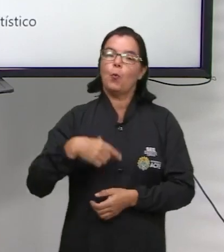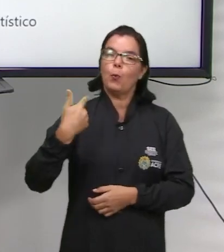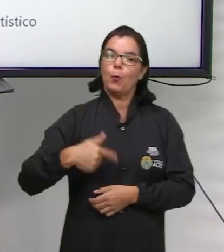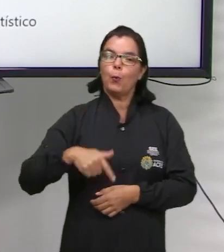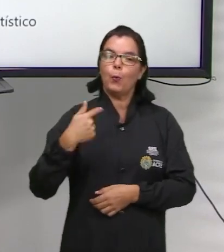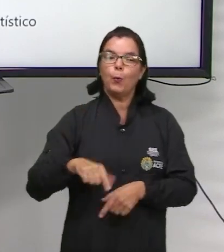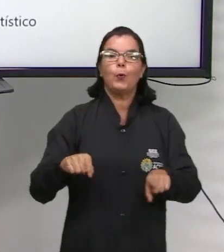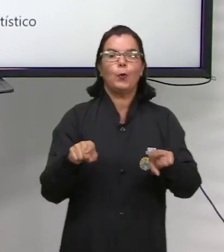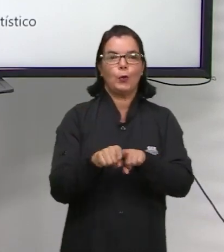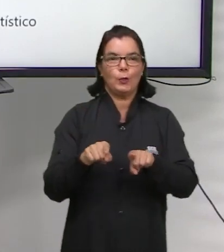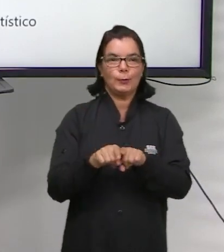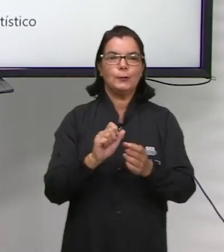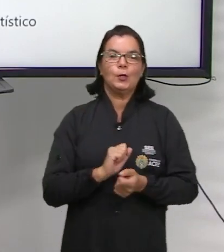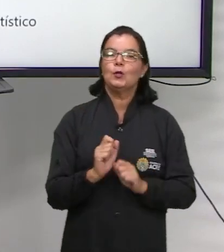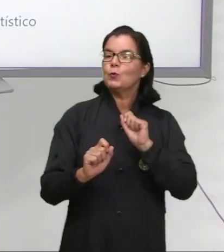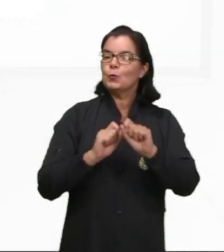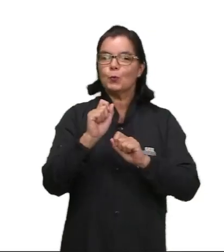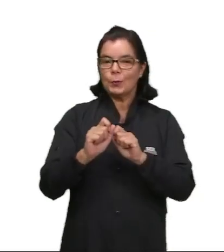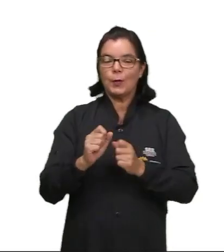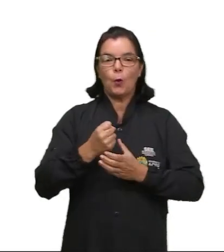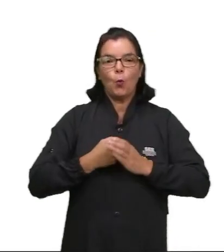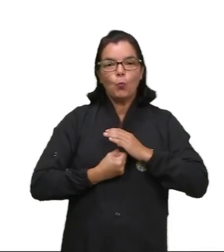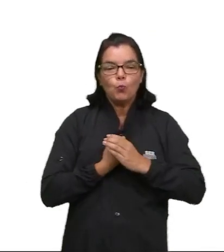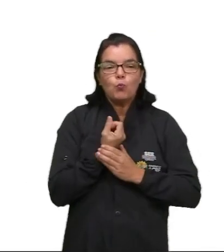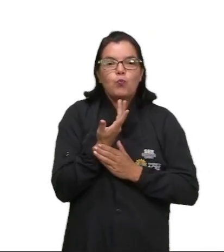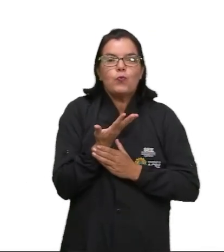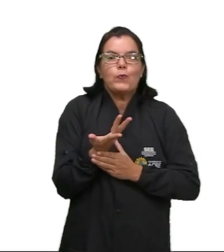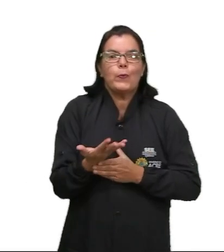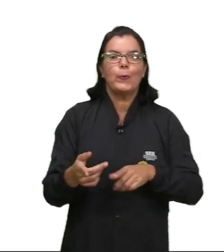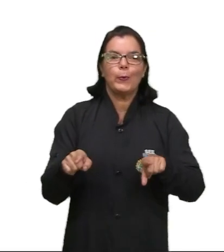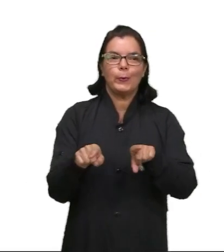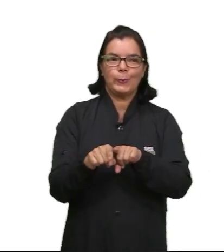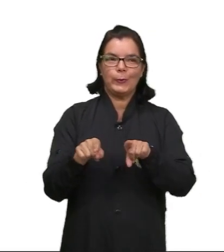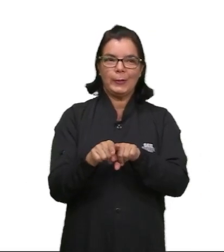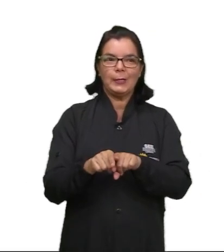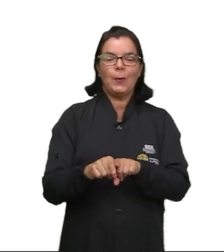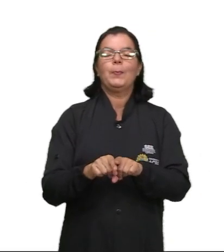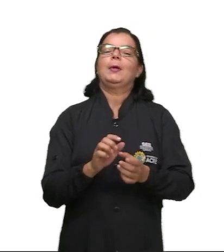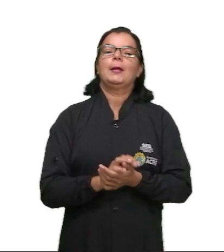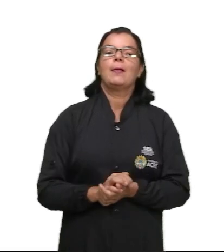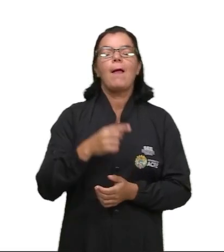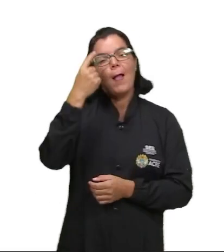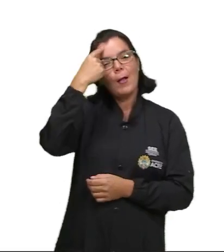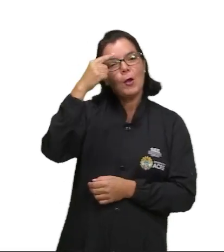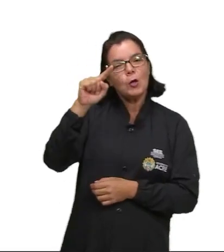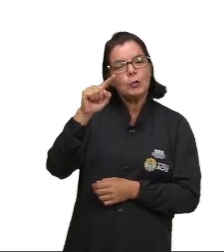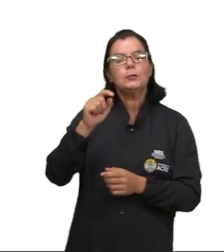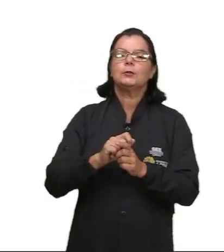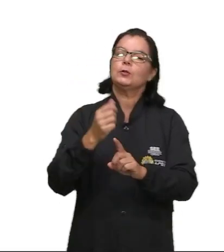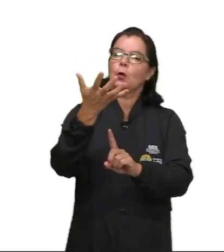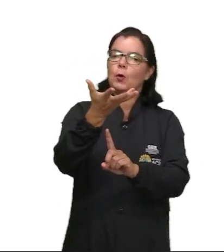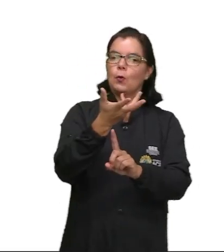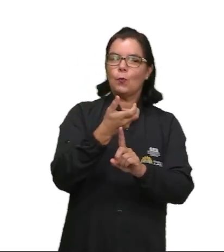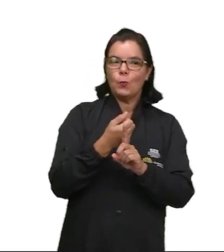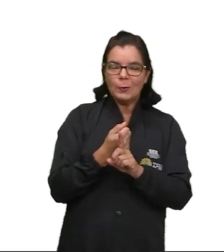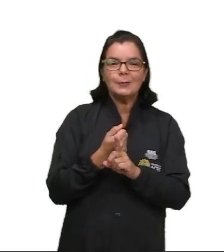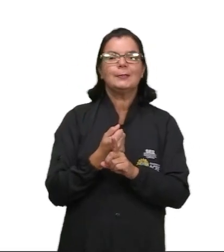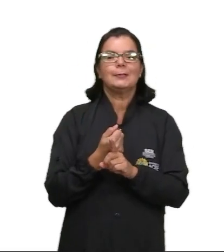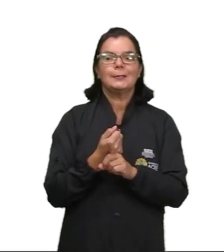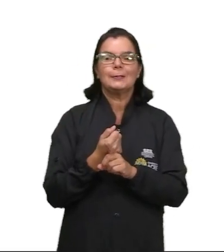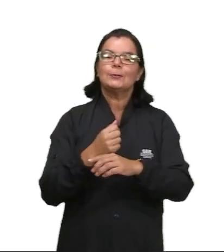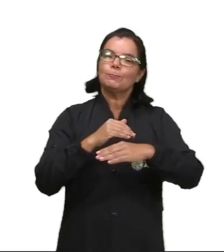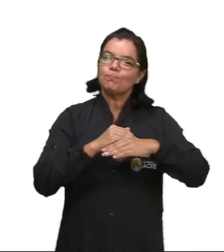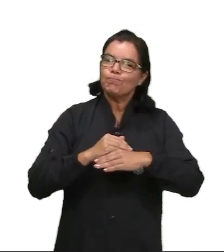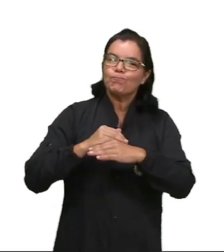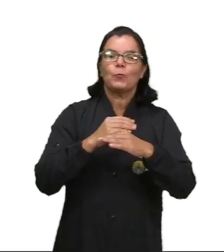pessoal, uma das principais características da primeira geração modernista é criar uma arte